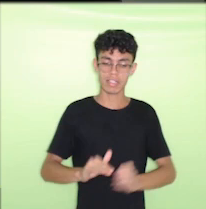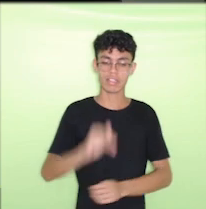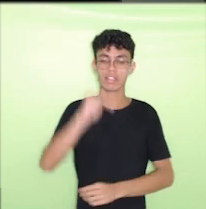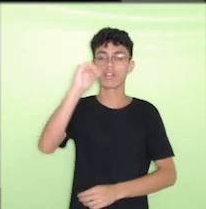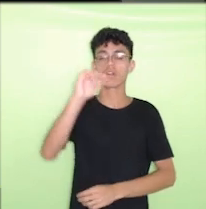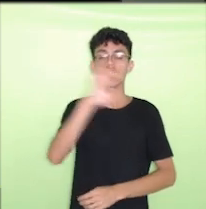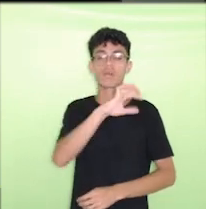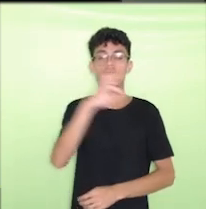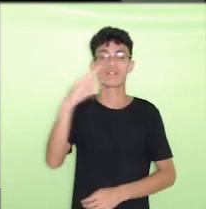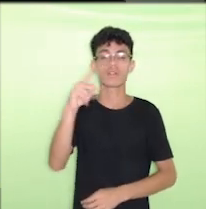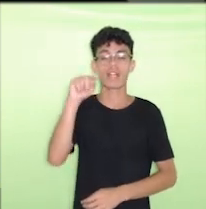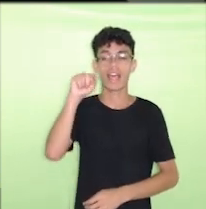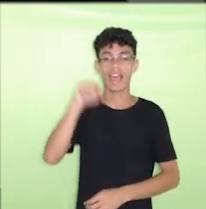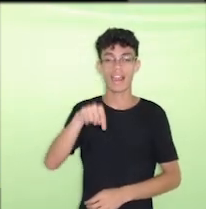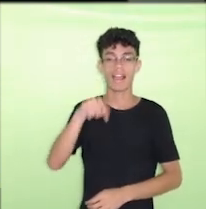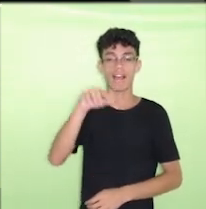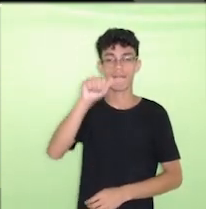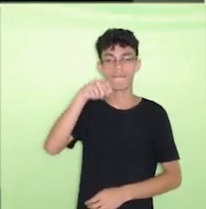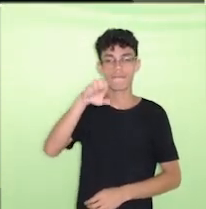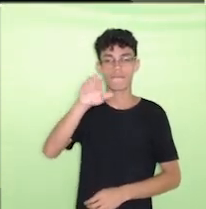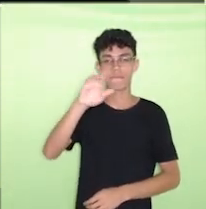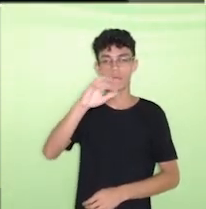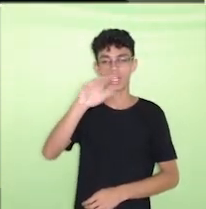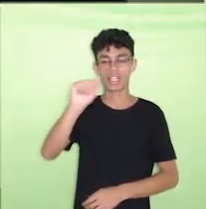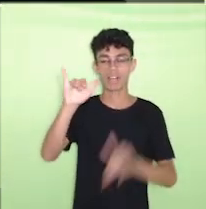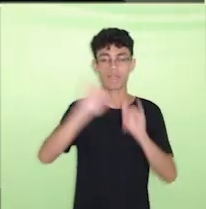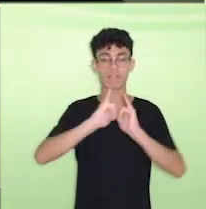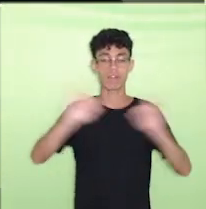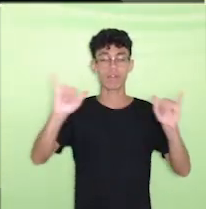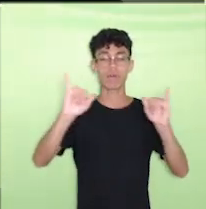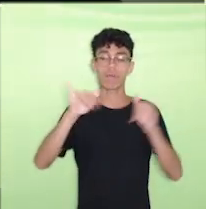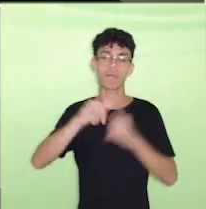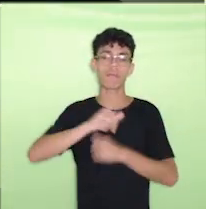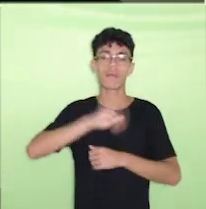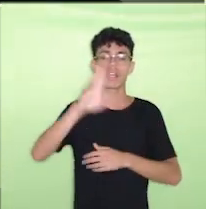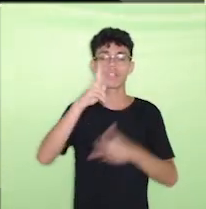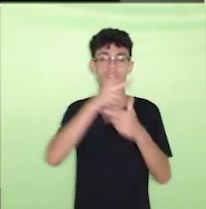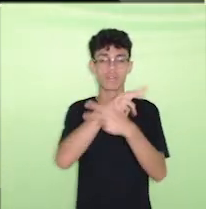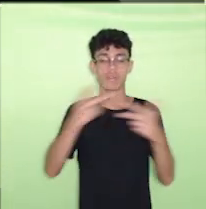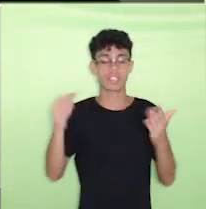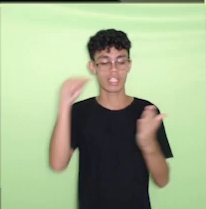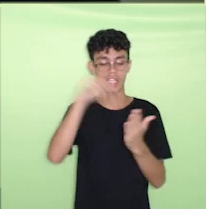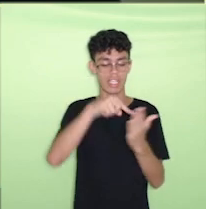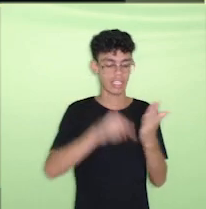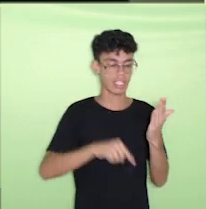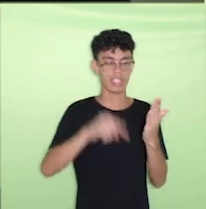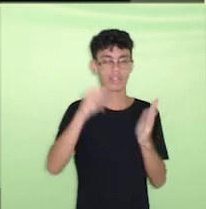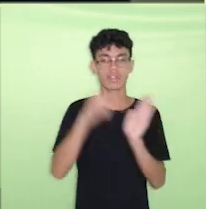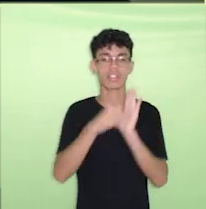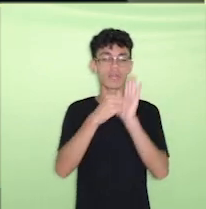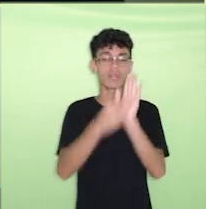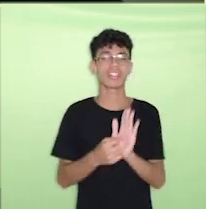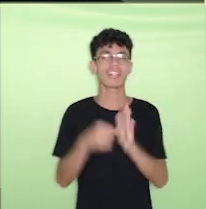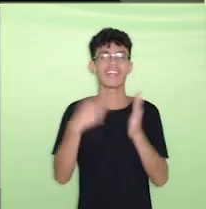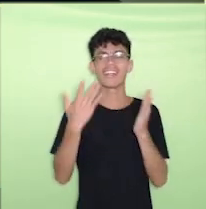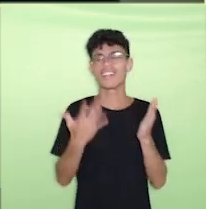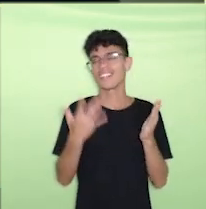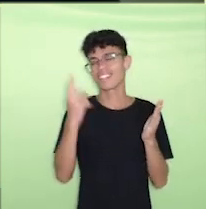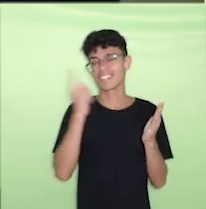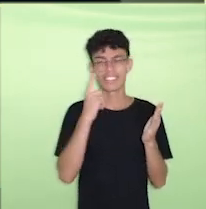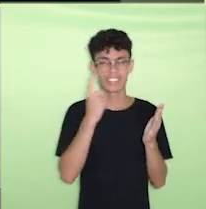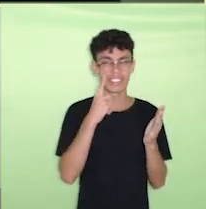ela disse mais. E também não consta dos relatórios? Não. Vejamos,